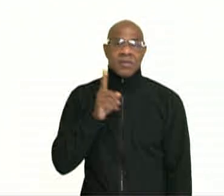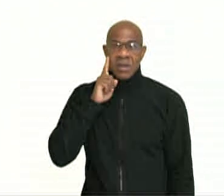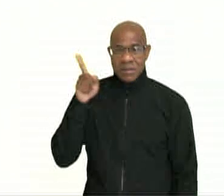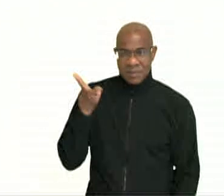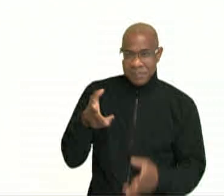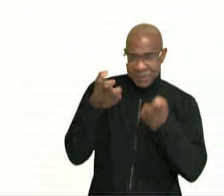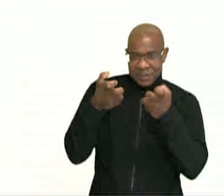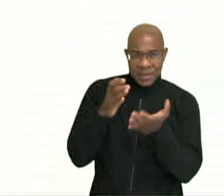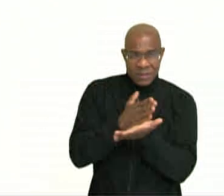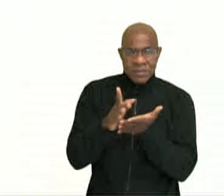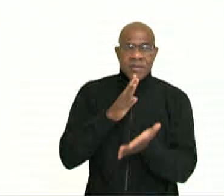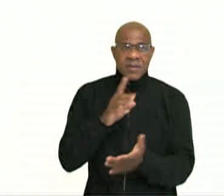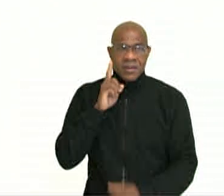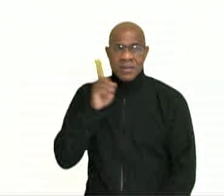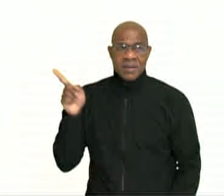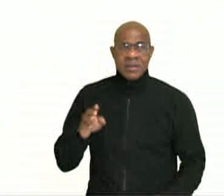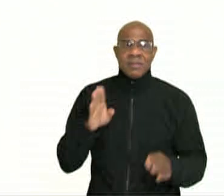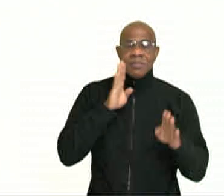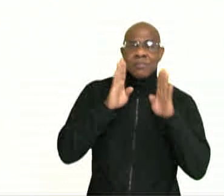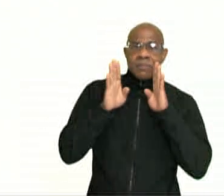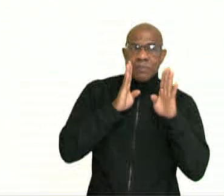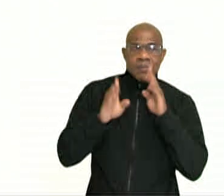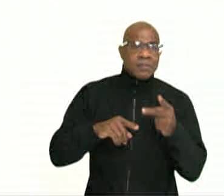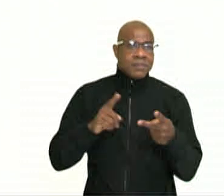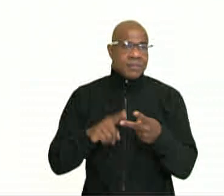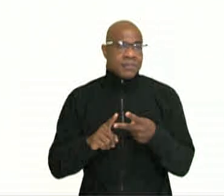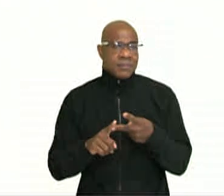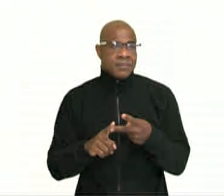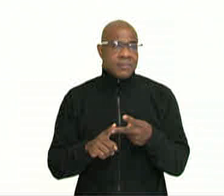não identifica? Por exemplo, o Facebook.